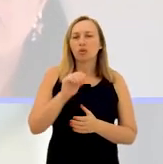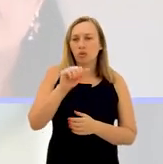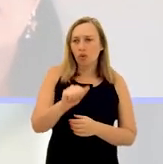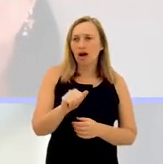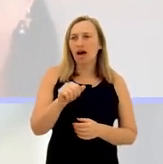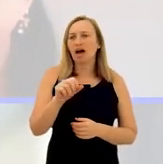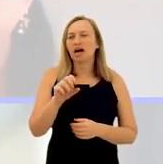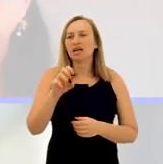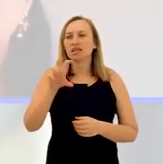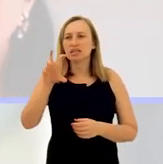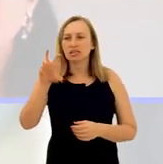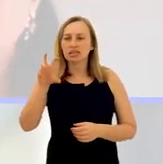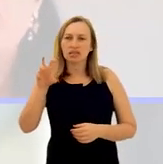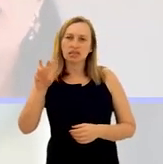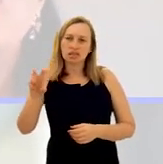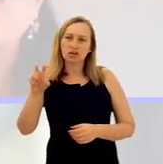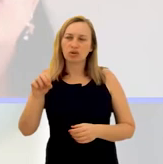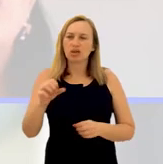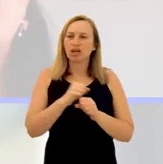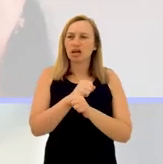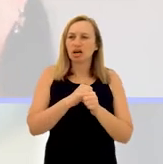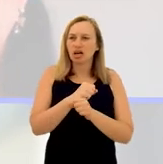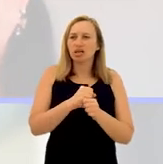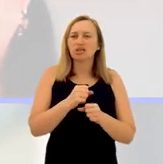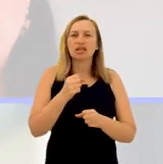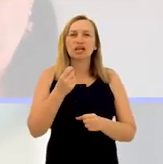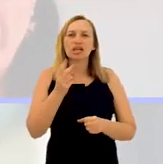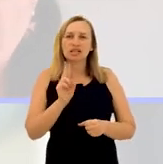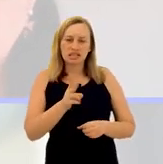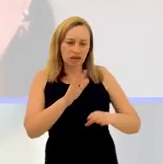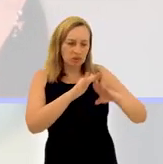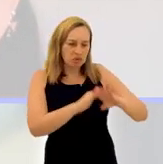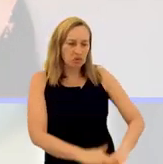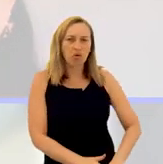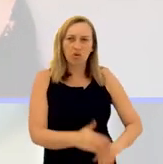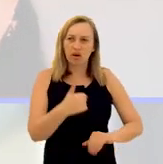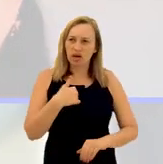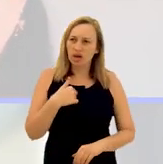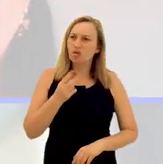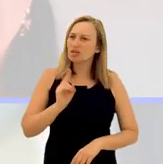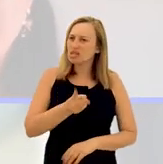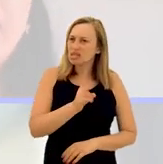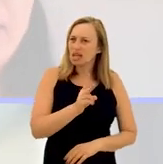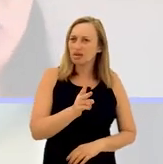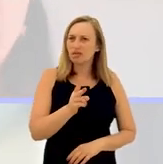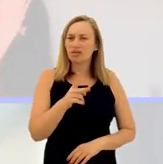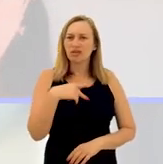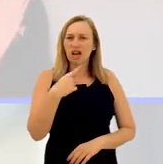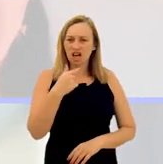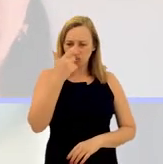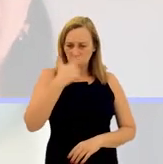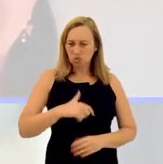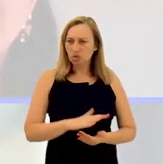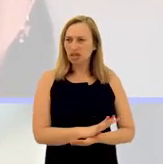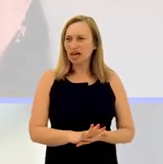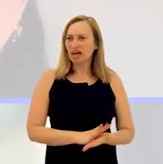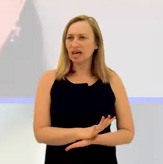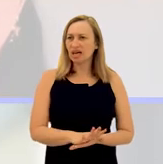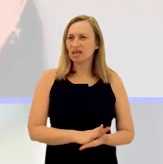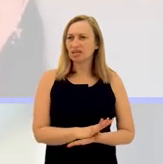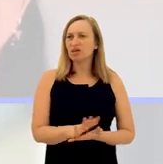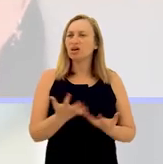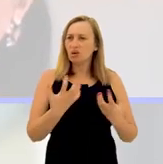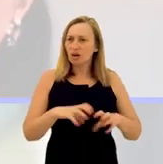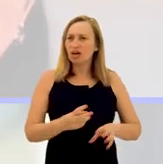há não sei quantos anos, ele sempre me humilhou, ele sempre me diminuiu como pessoa, ele sempre disse que eu não sou nada,